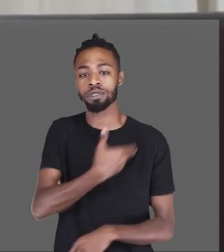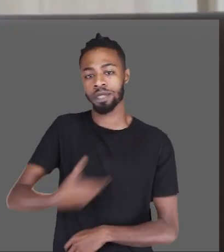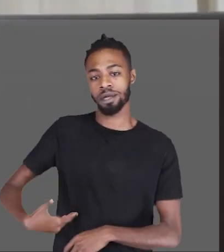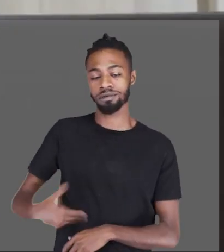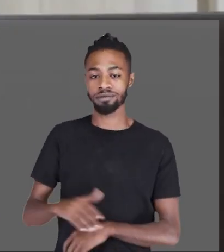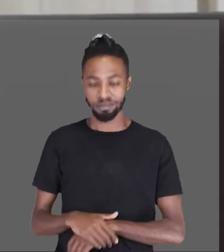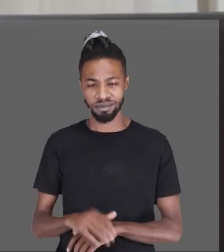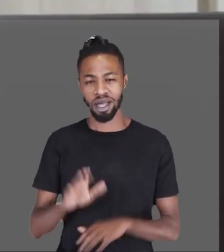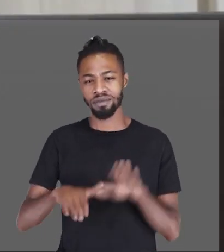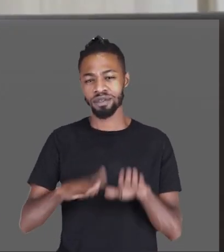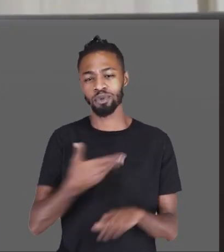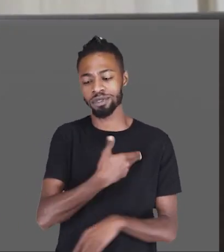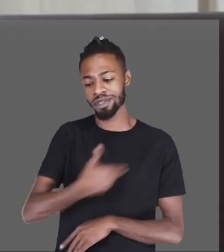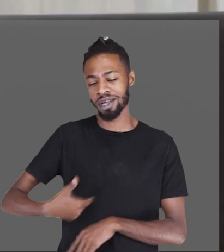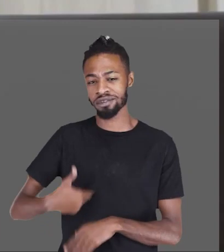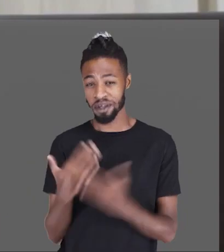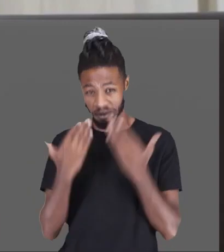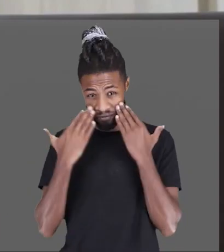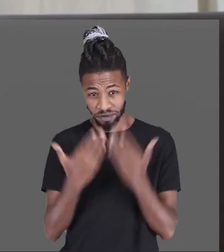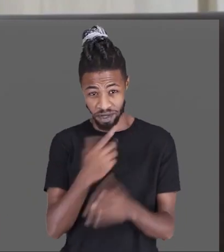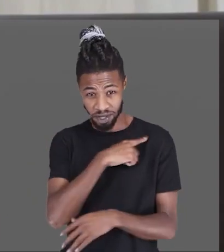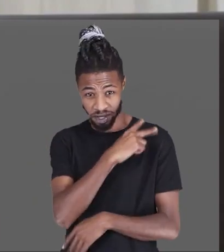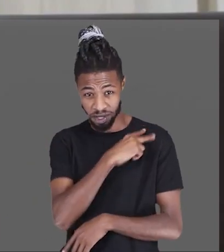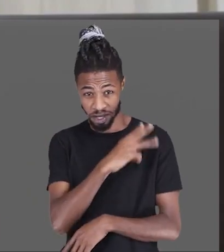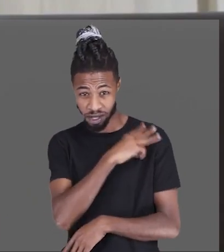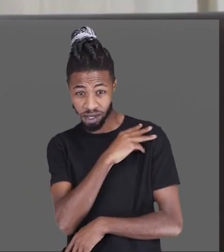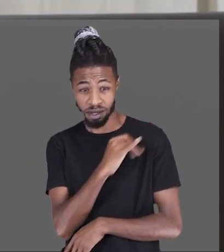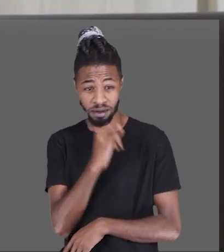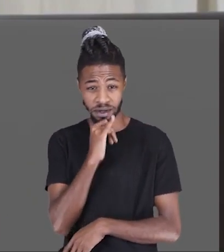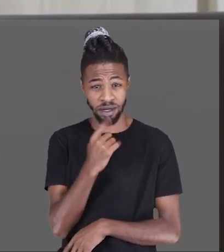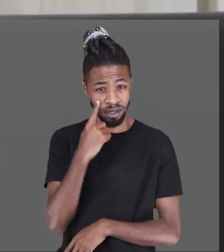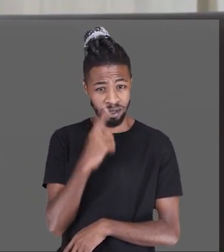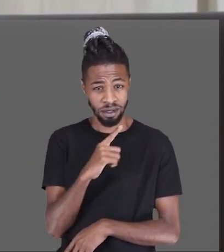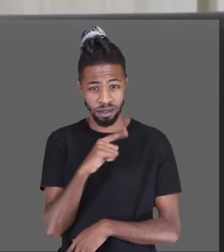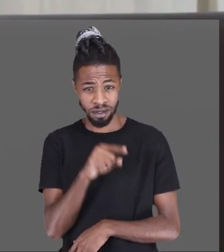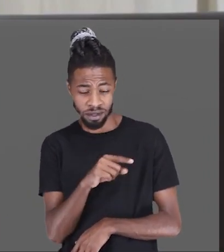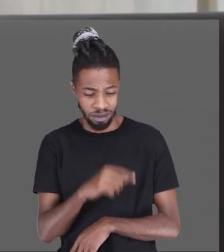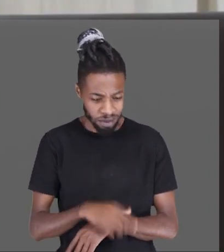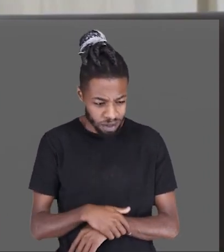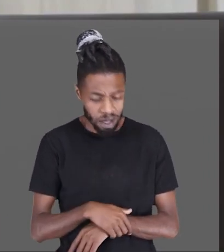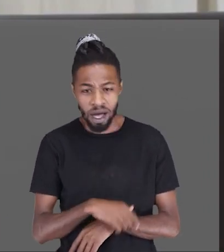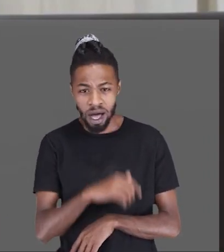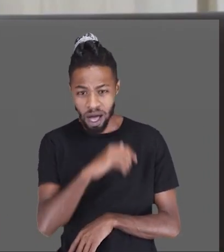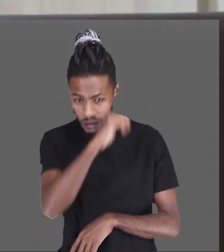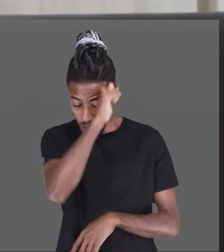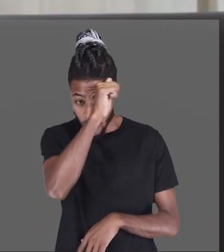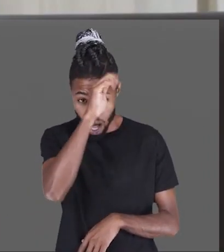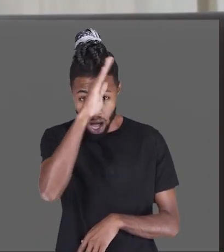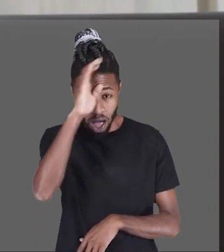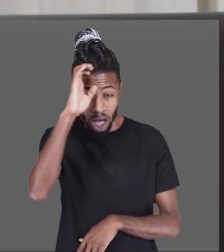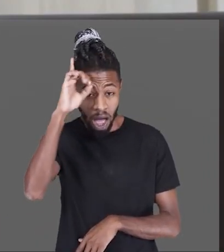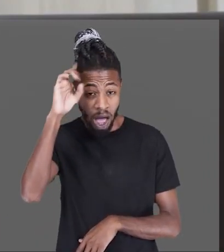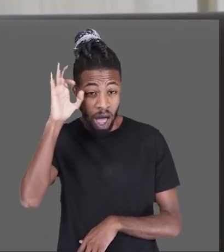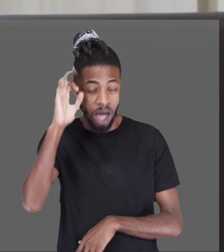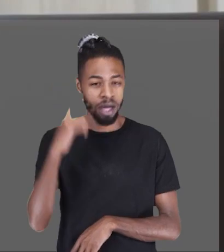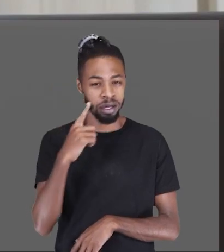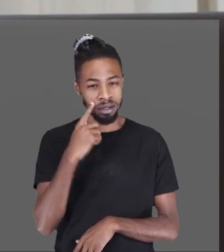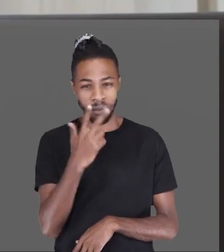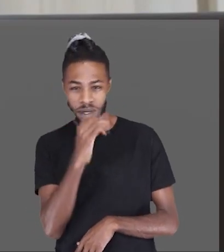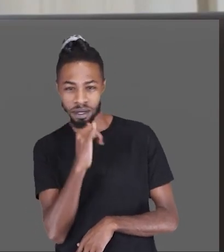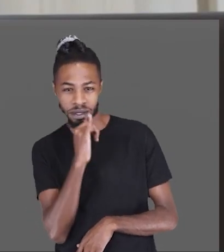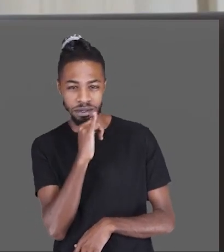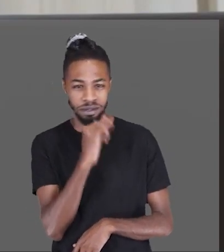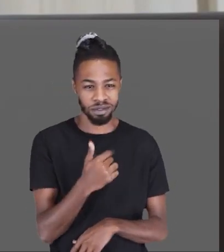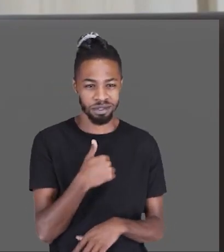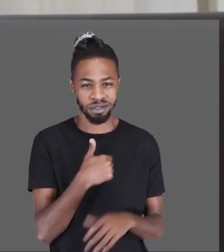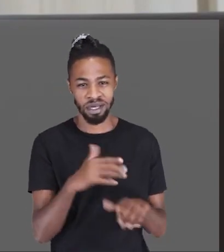talvez esquece um pouco isso. O Estado olha muito o ensino médio, o município olha a alfabetização, anos iniciais, e termina os